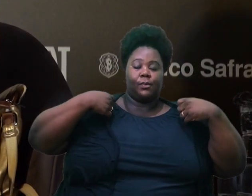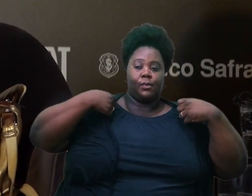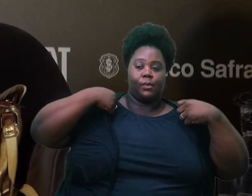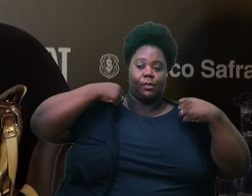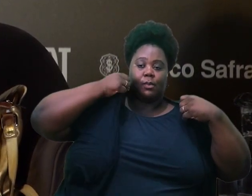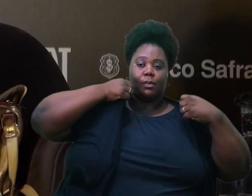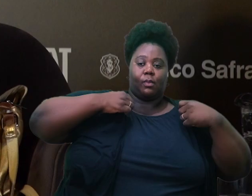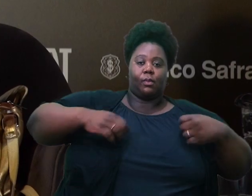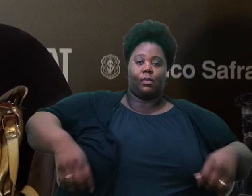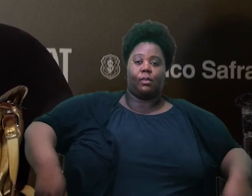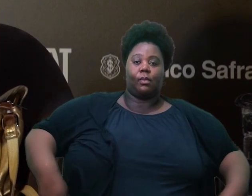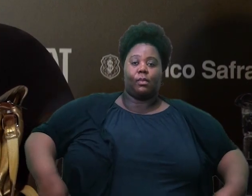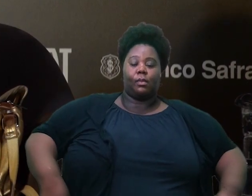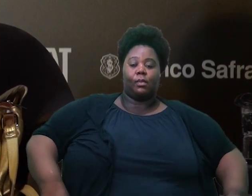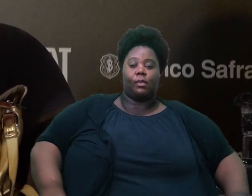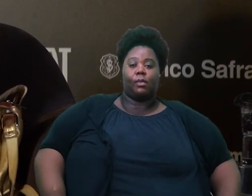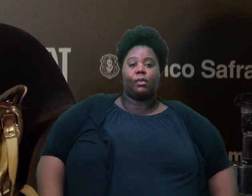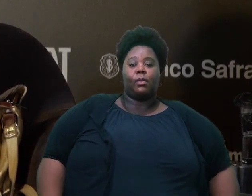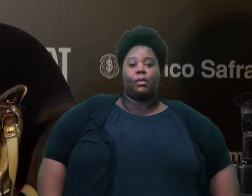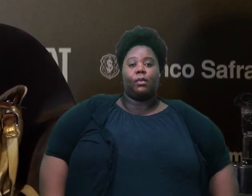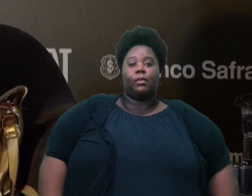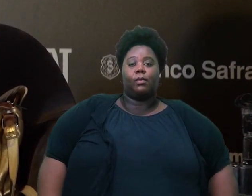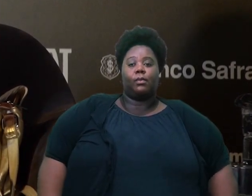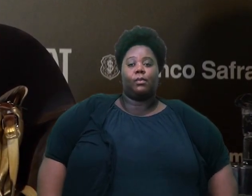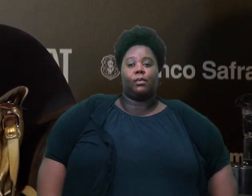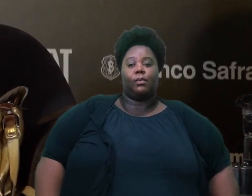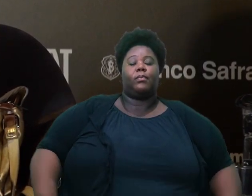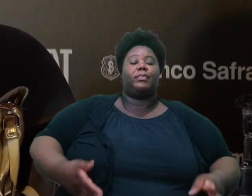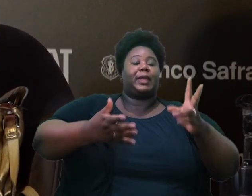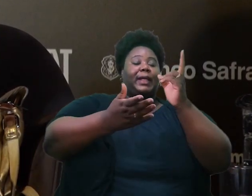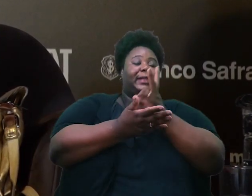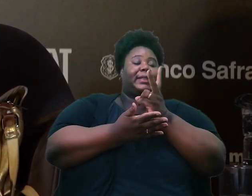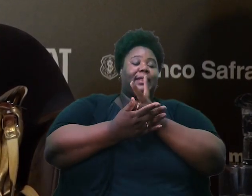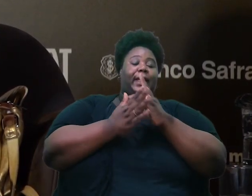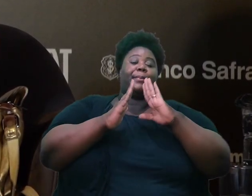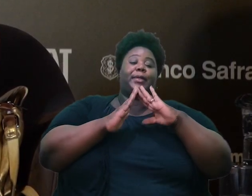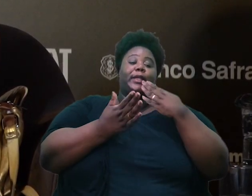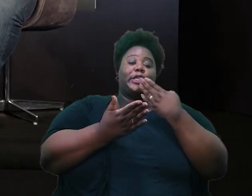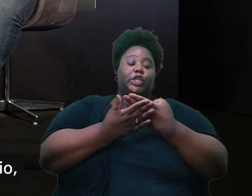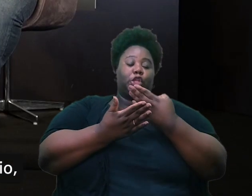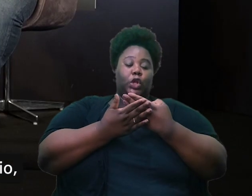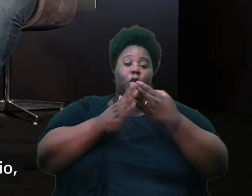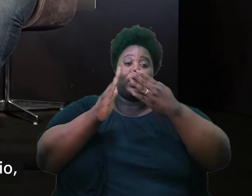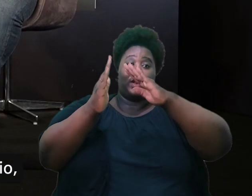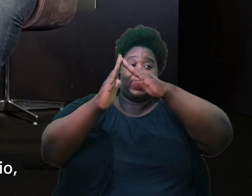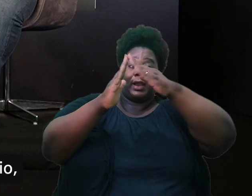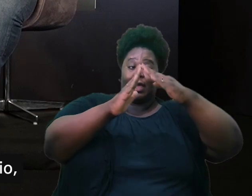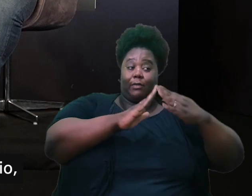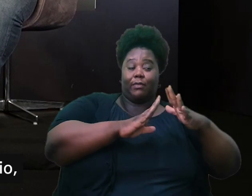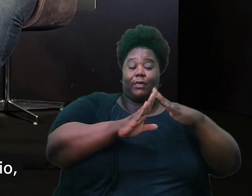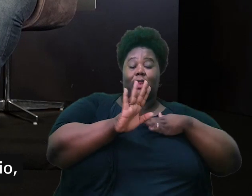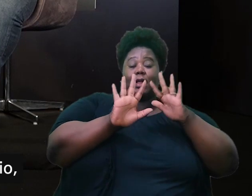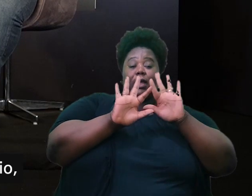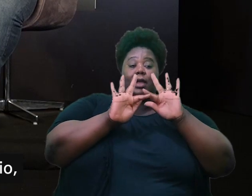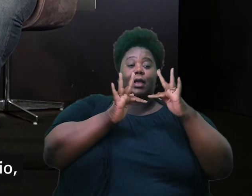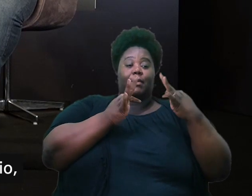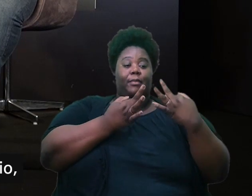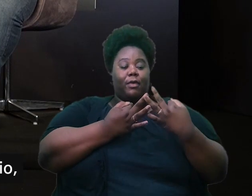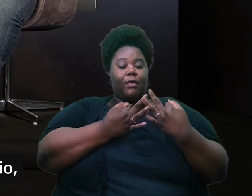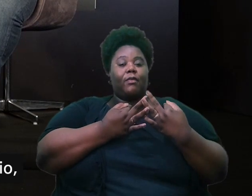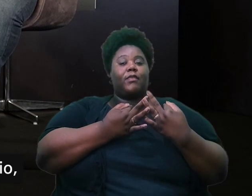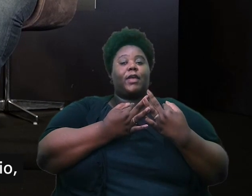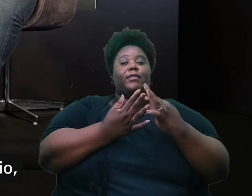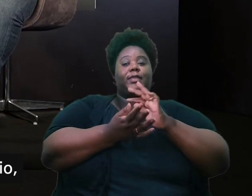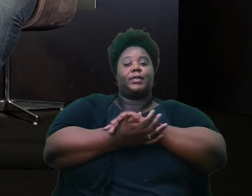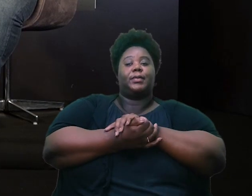E habitei sempre, cursei escolas da periferia. Minha família, né, quando vem do